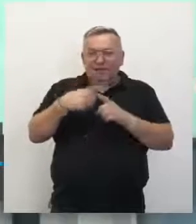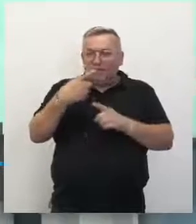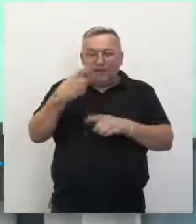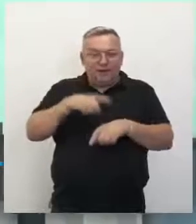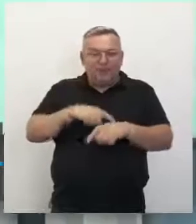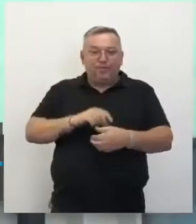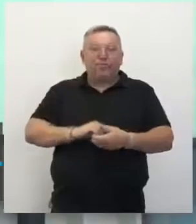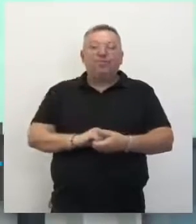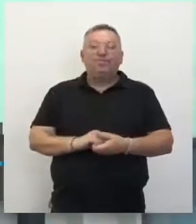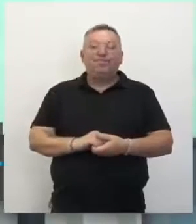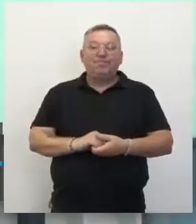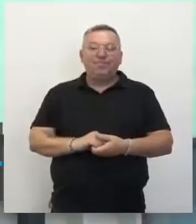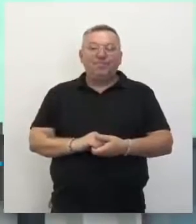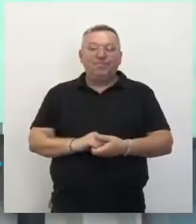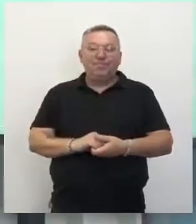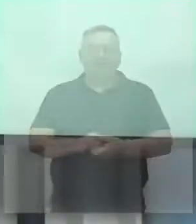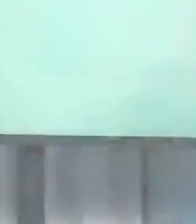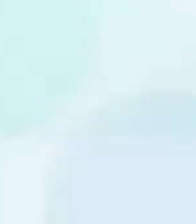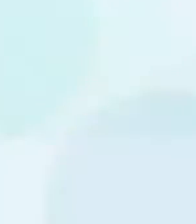tempo.